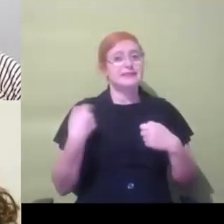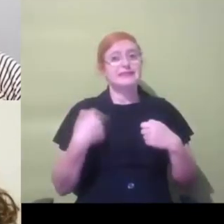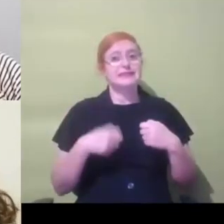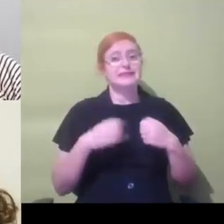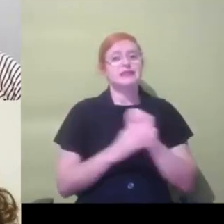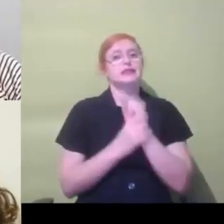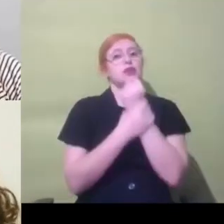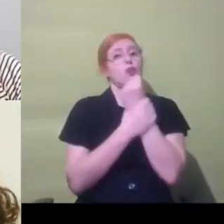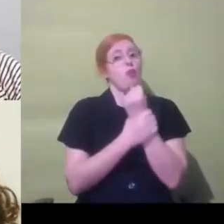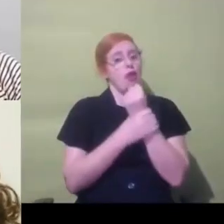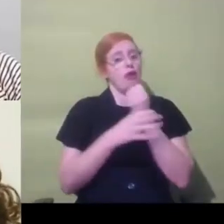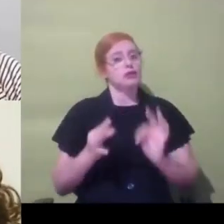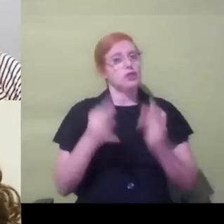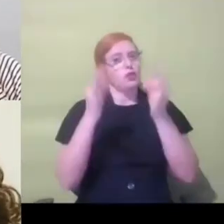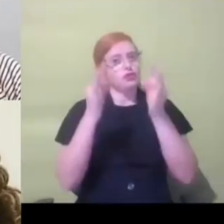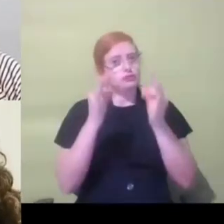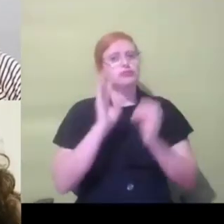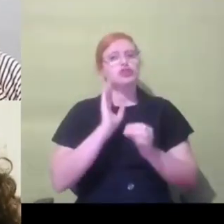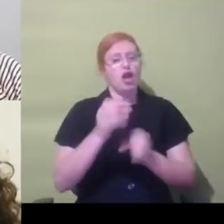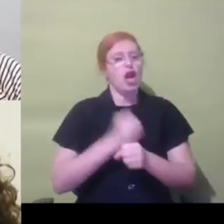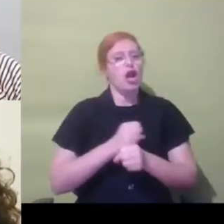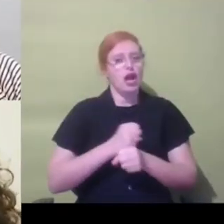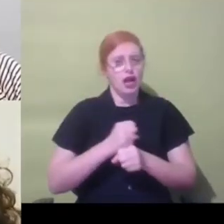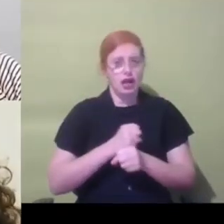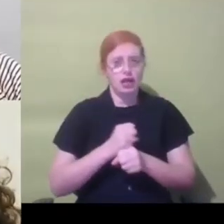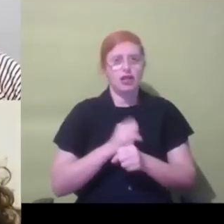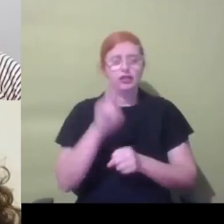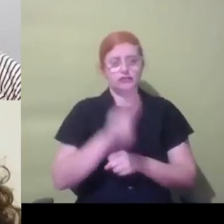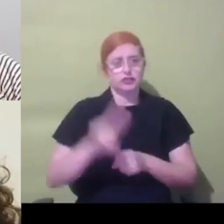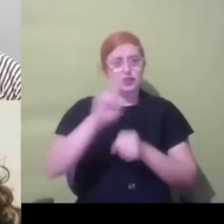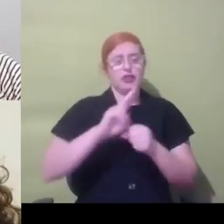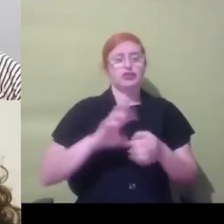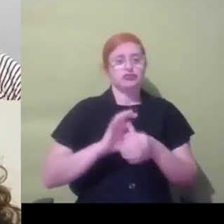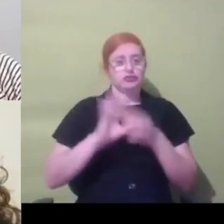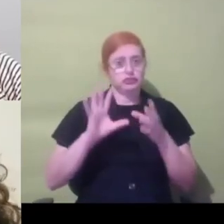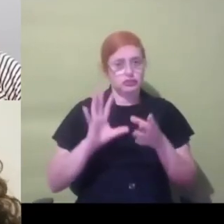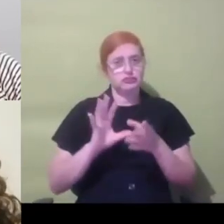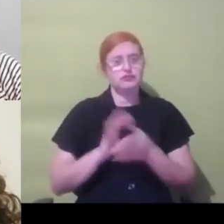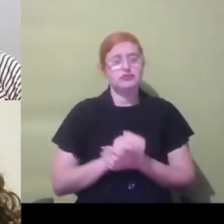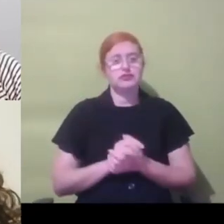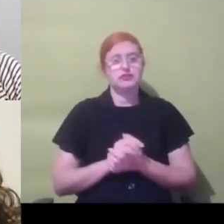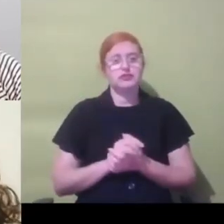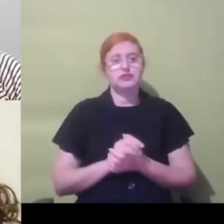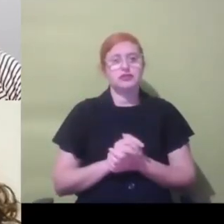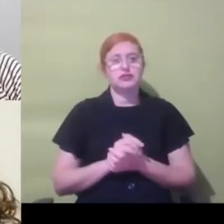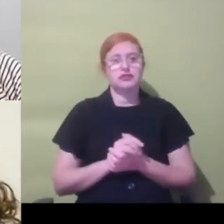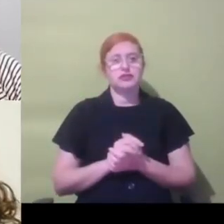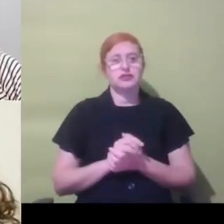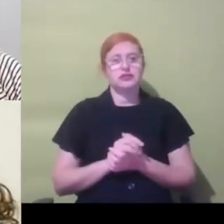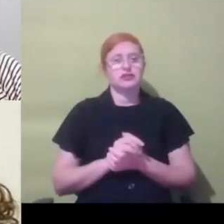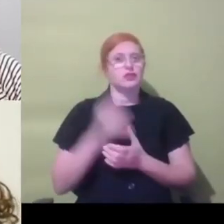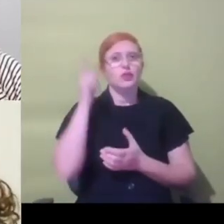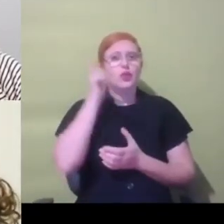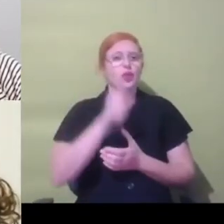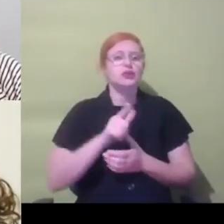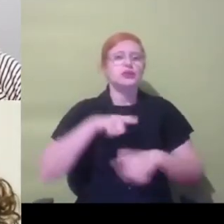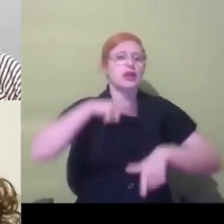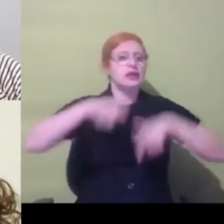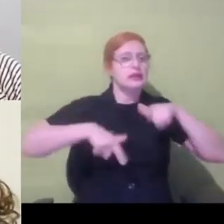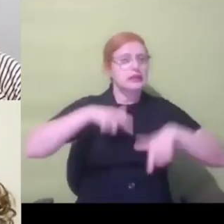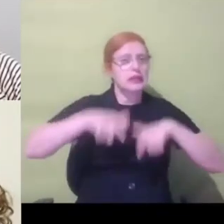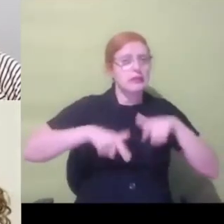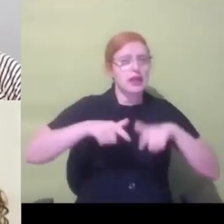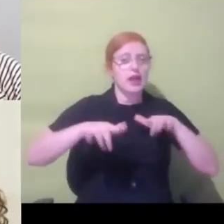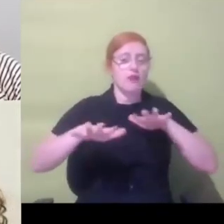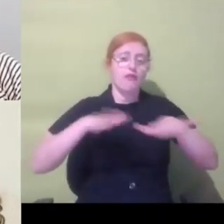né? Então, assim, já há alguns anos a Universidade Livre, enfim, não dava para atuar com